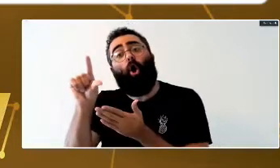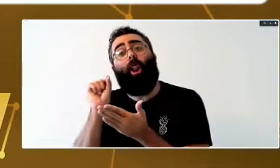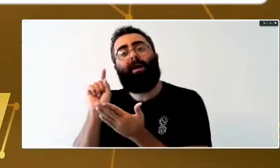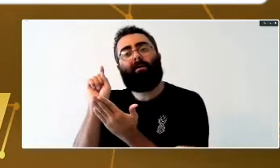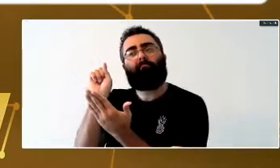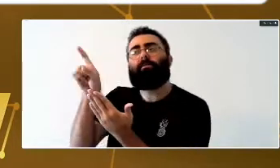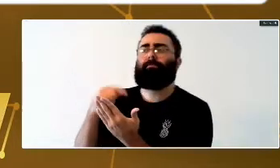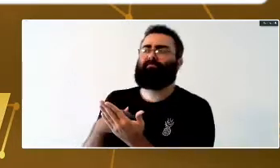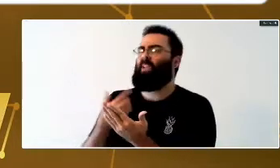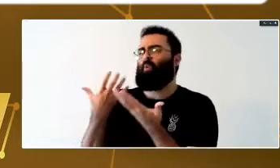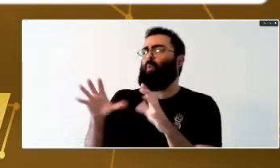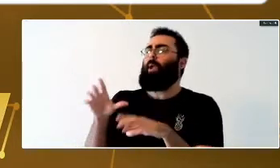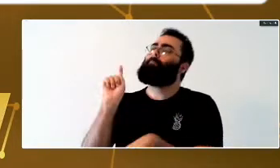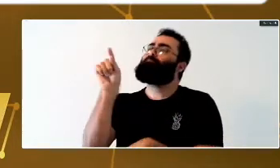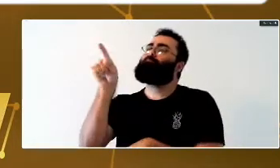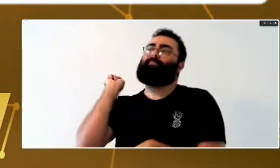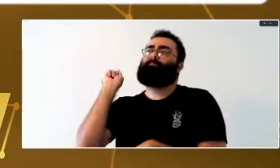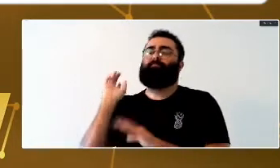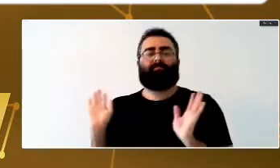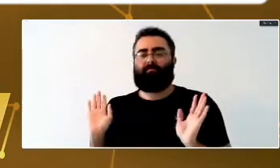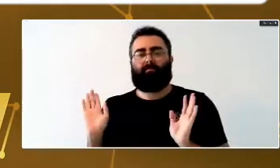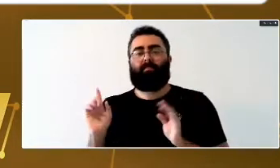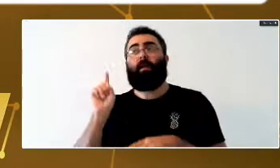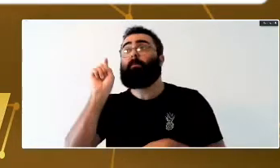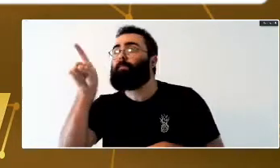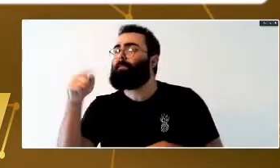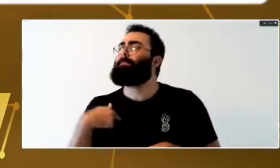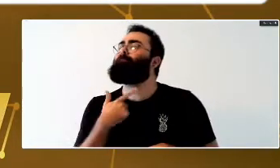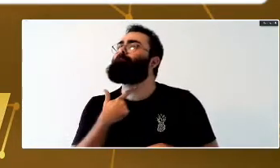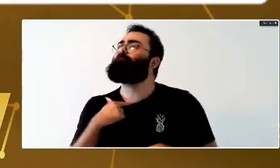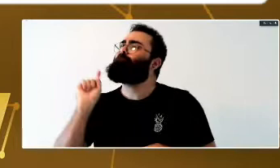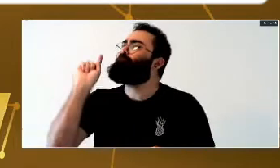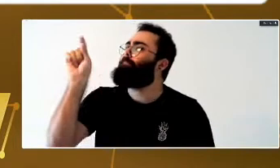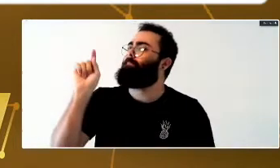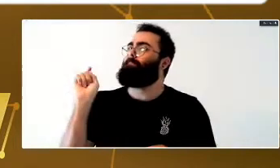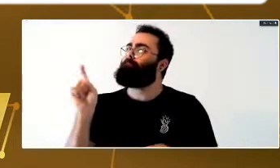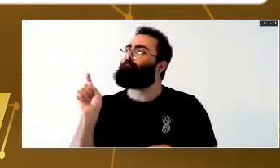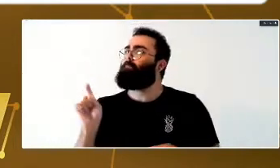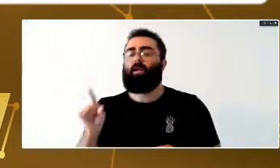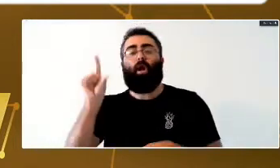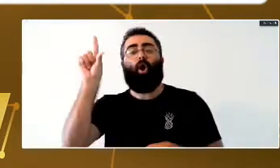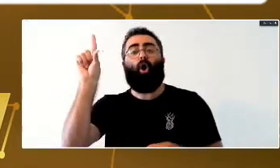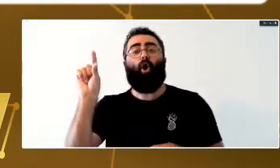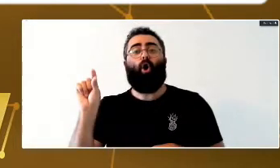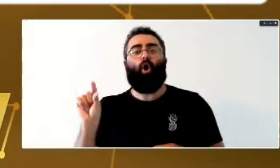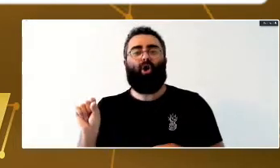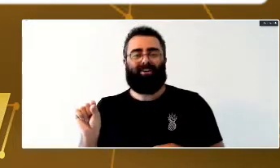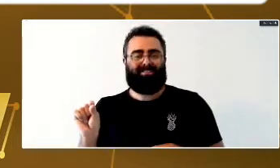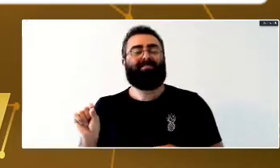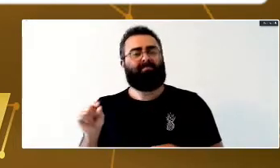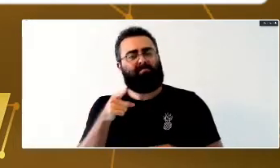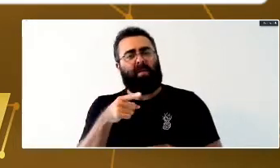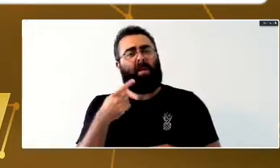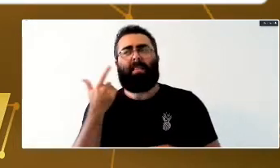nossa necessidade, conforme se apresente, mas a gente consegue ver relacionamentos